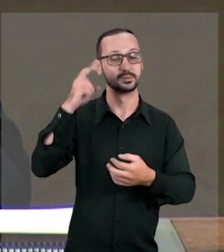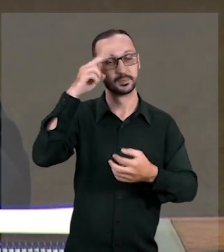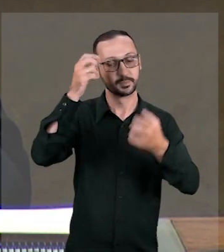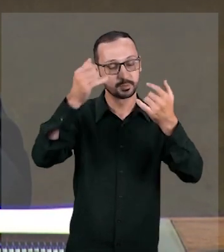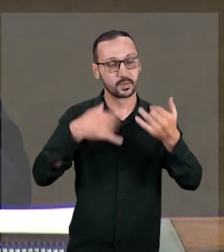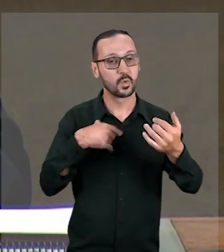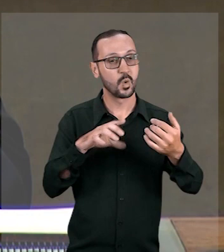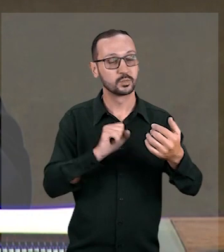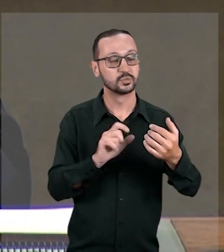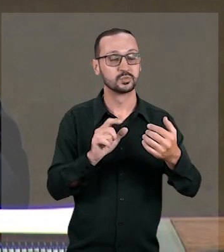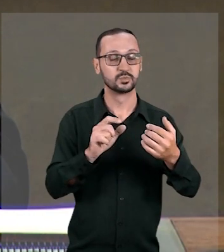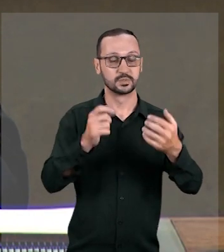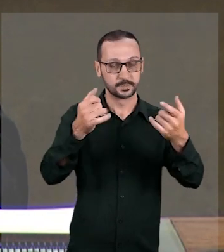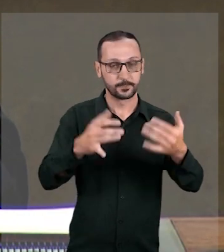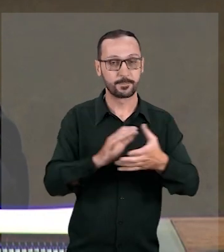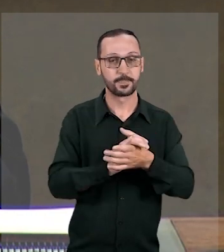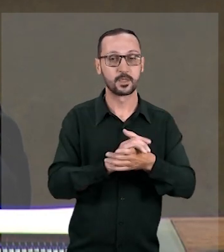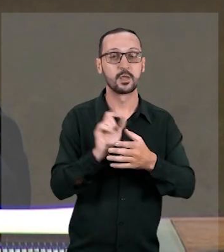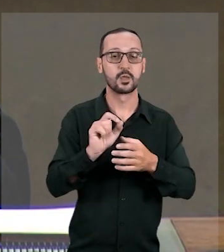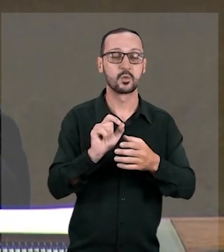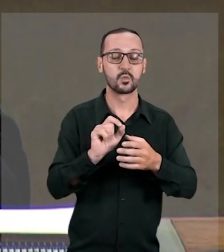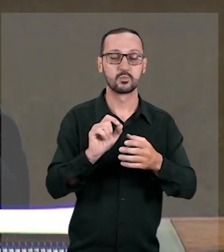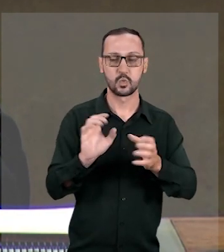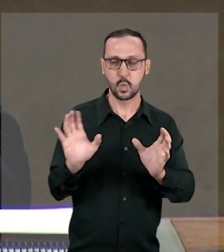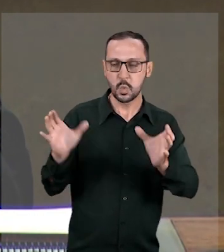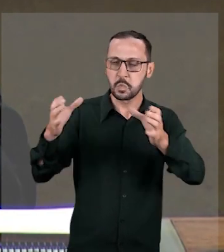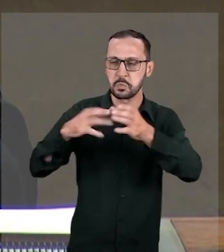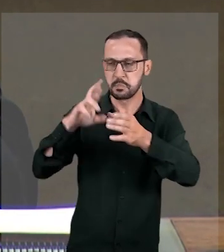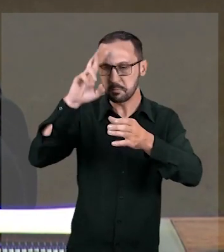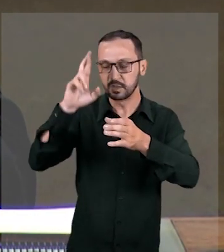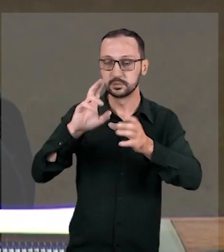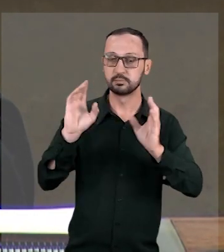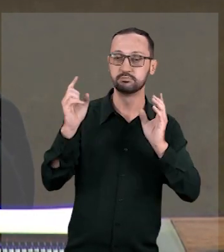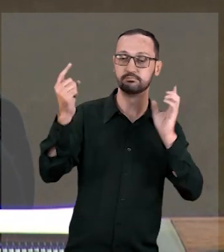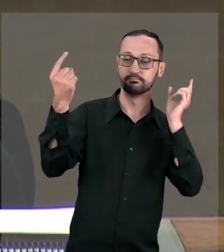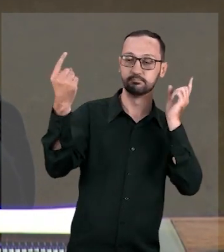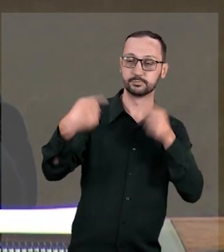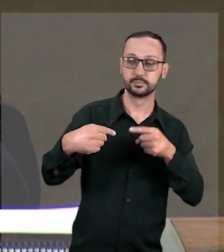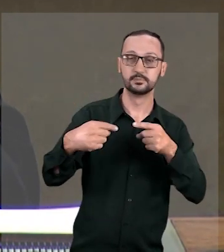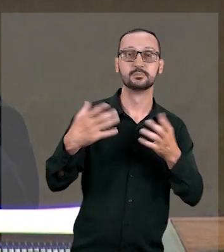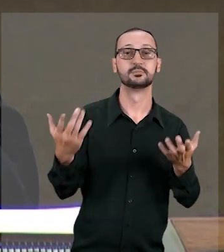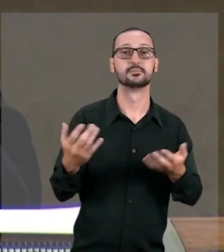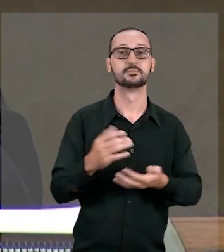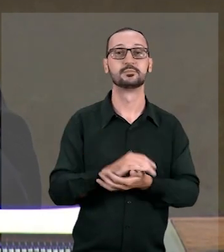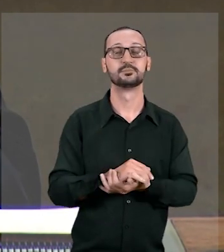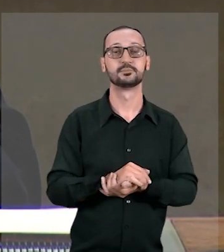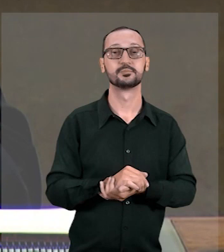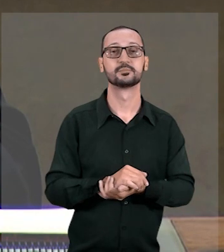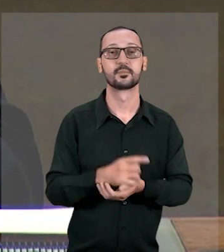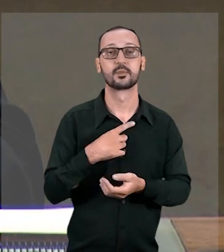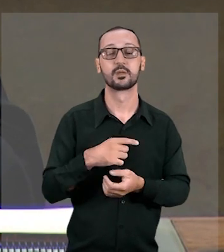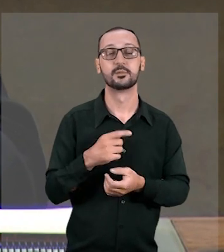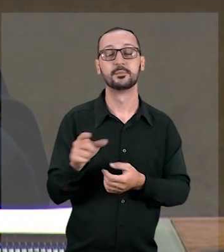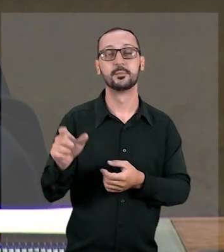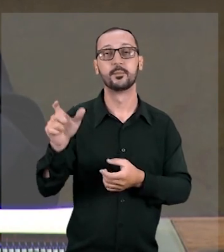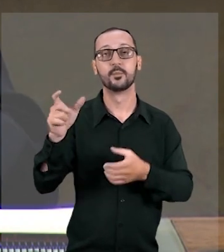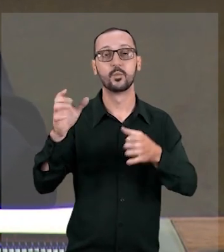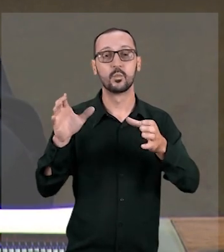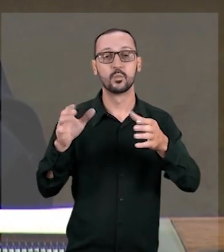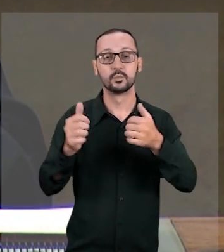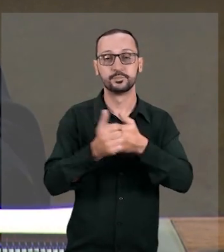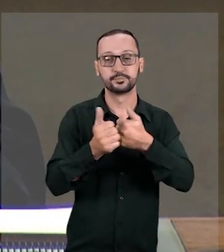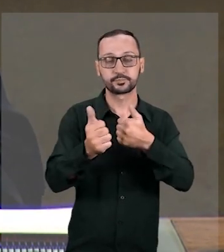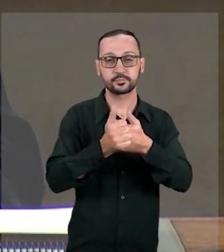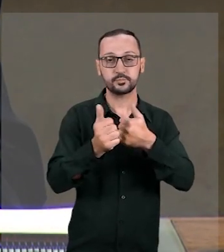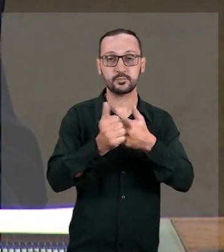gosto de categorizar. O primeiro é um papel contramajoritário, que é o apelido que se dá ao papel que uma Suprema